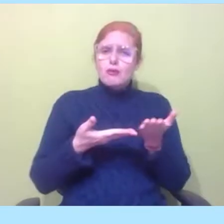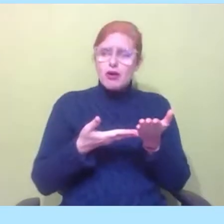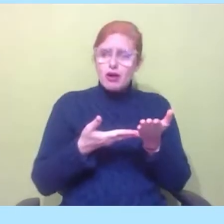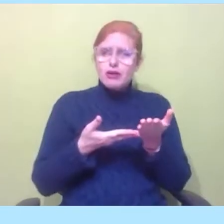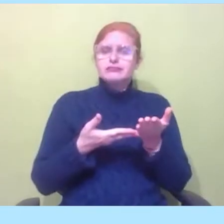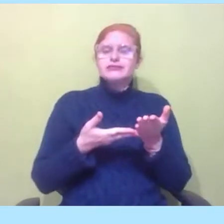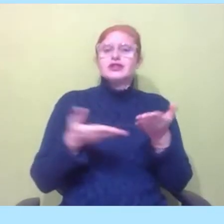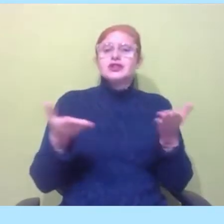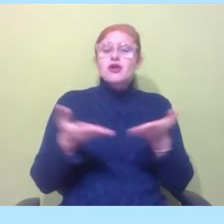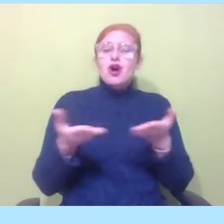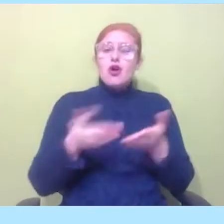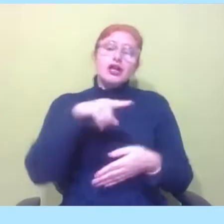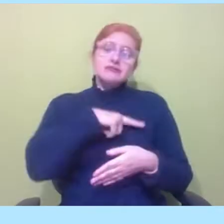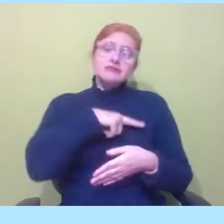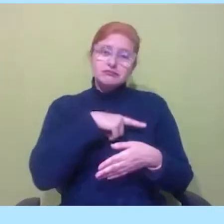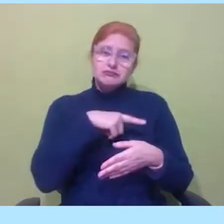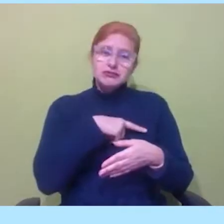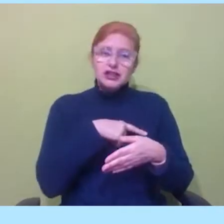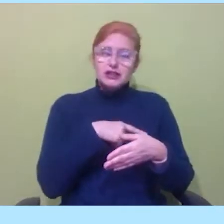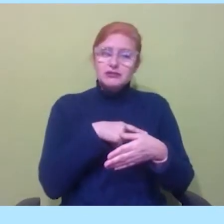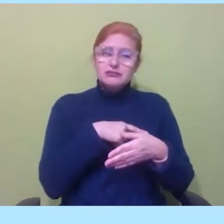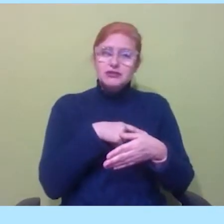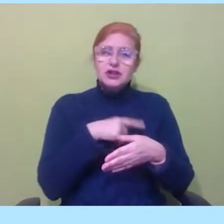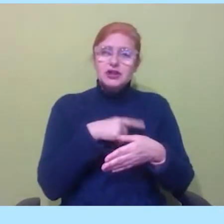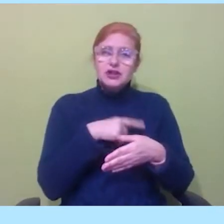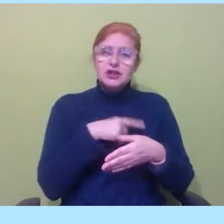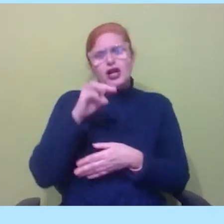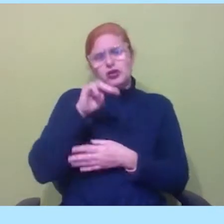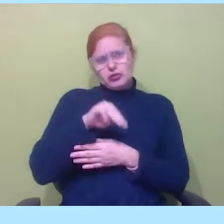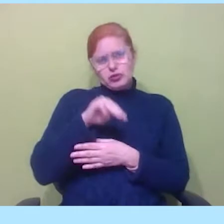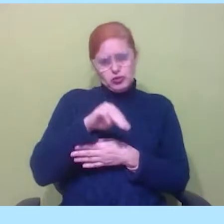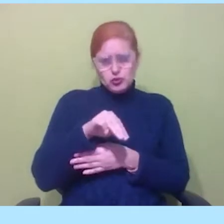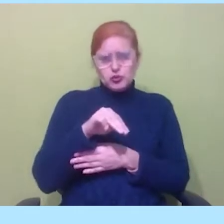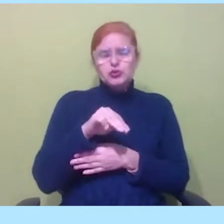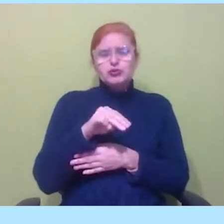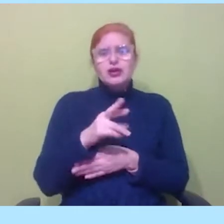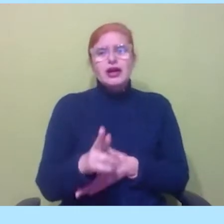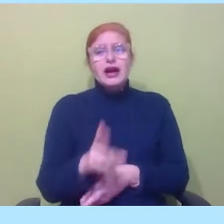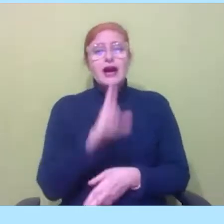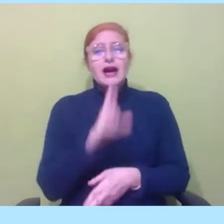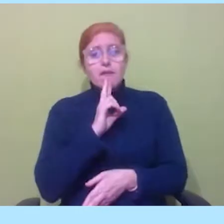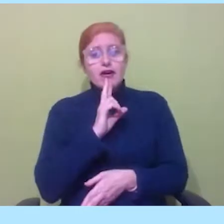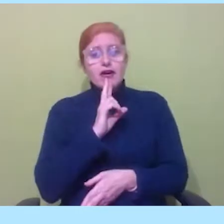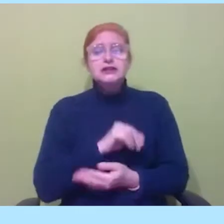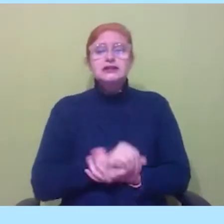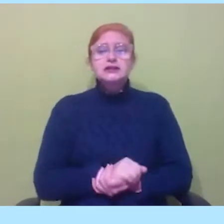aí cerca de 4 minutos para resposta, né? Então,